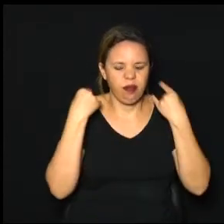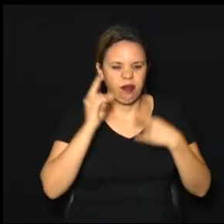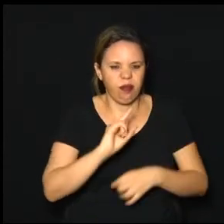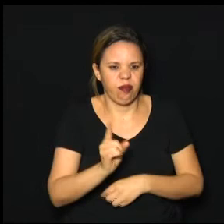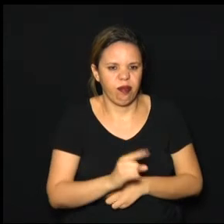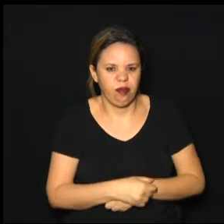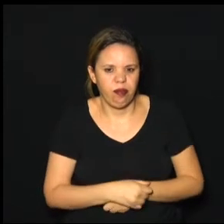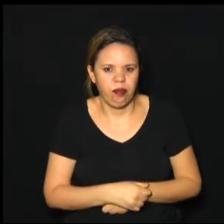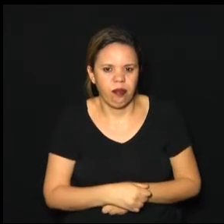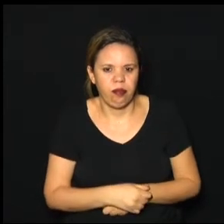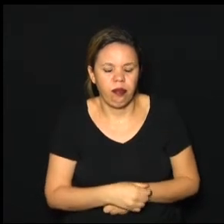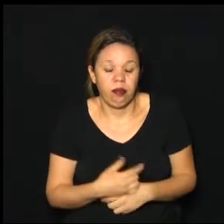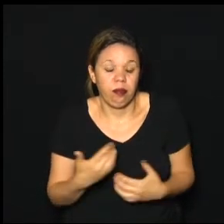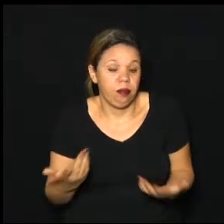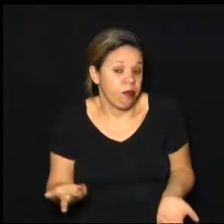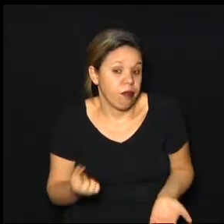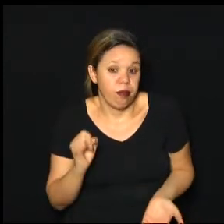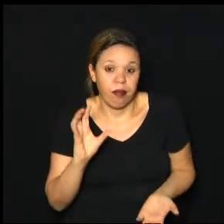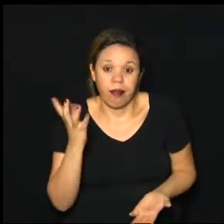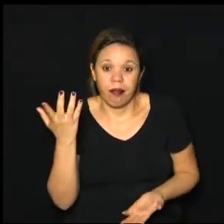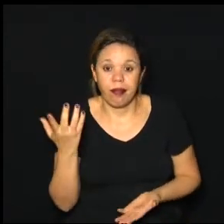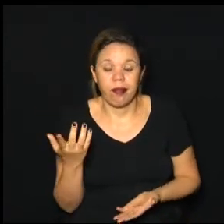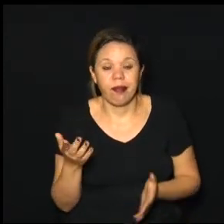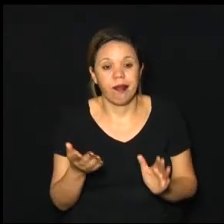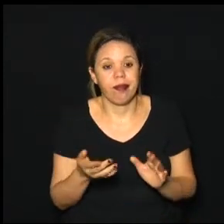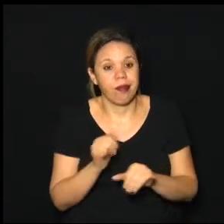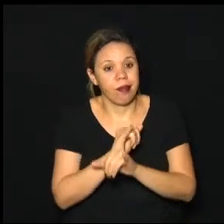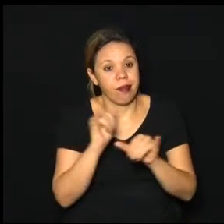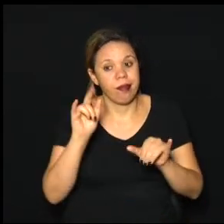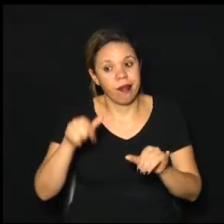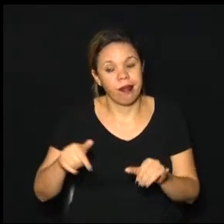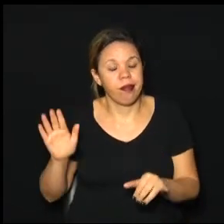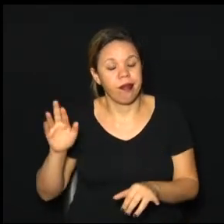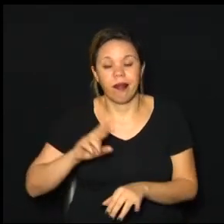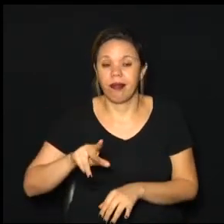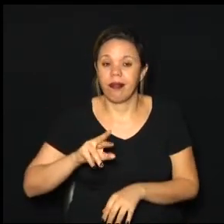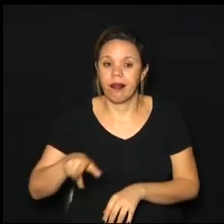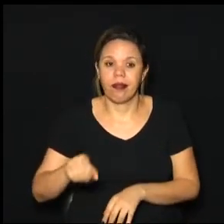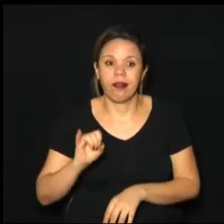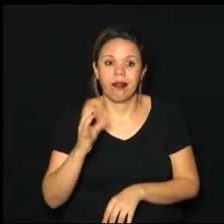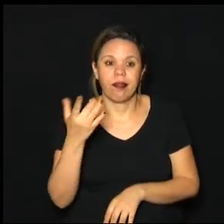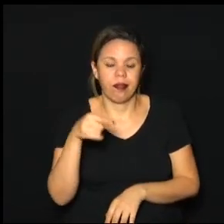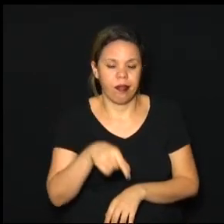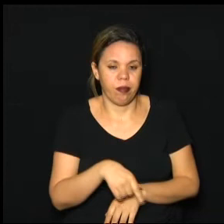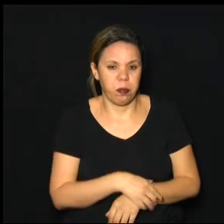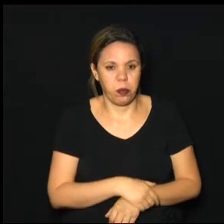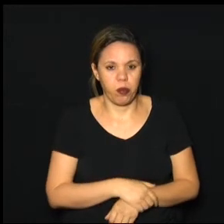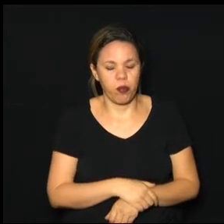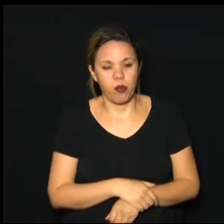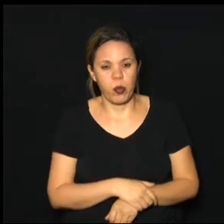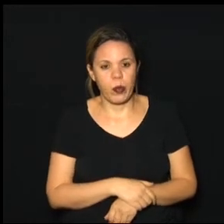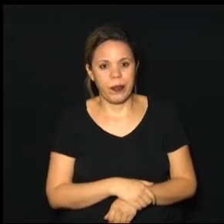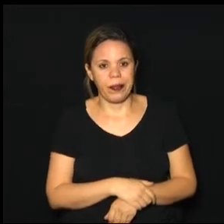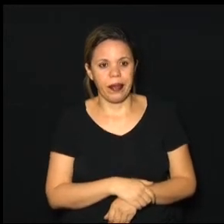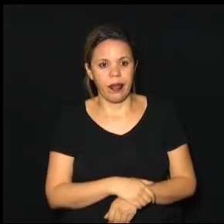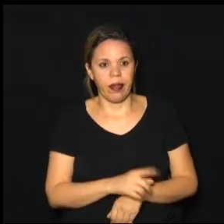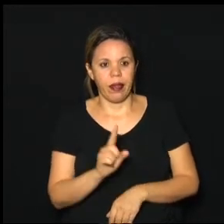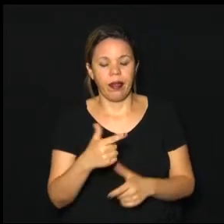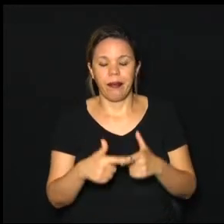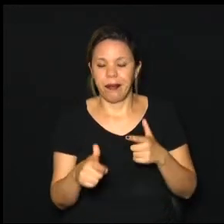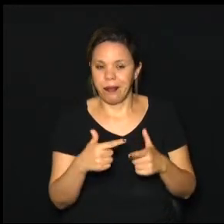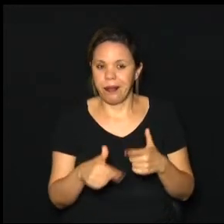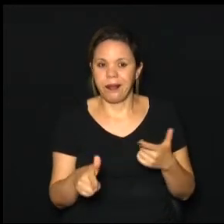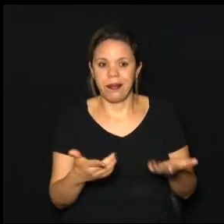máscara e tudo mais. Pessoal, se isso fosse uma propaganda eleitoral, não é, mas se isso fosse uma propaganda eleitoral, isso seria um